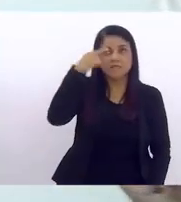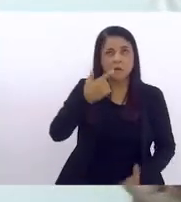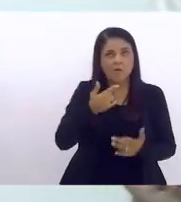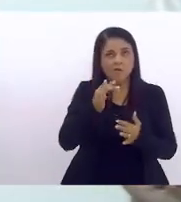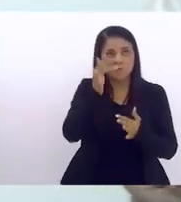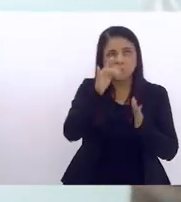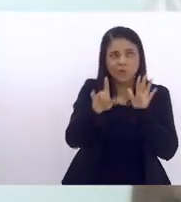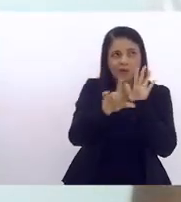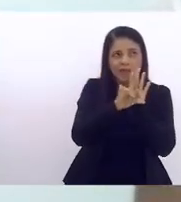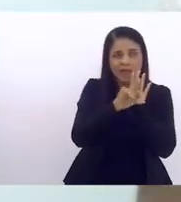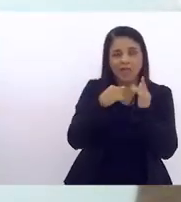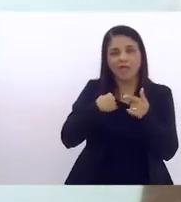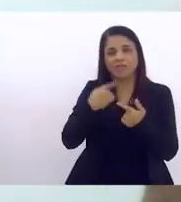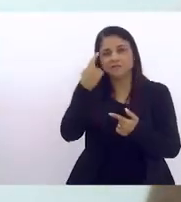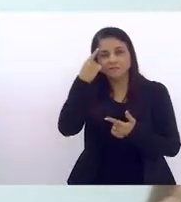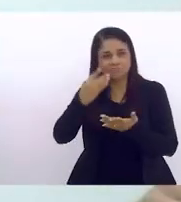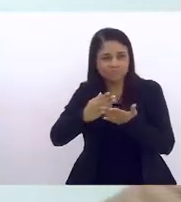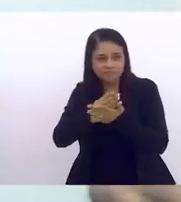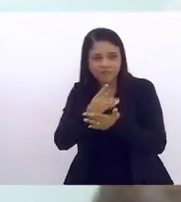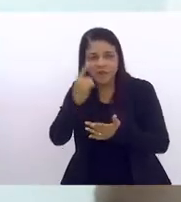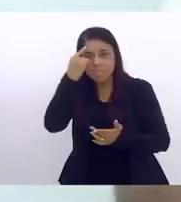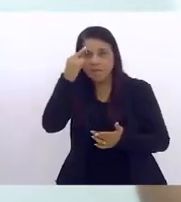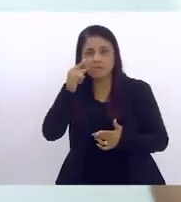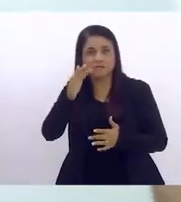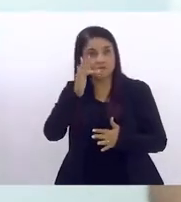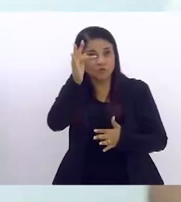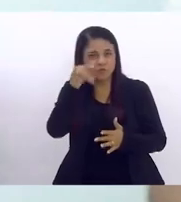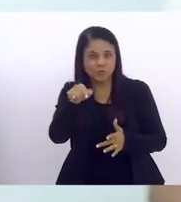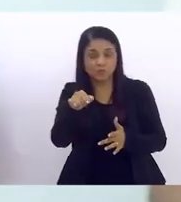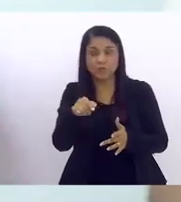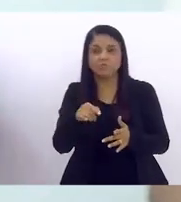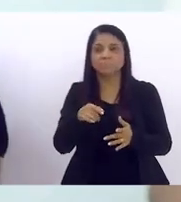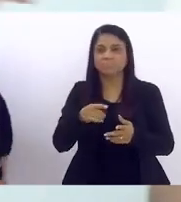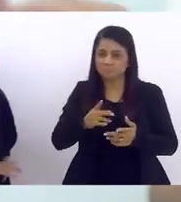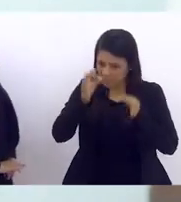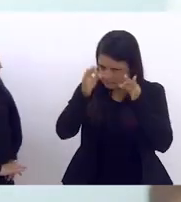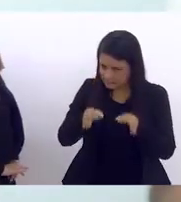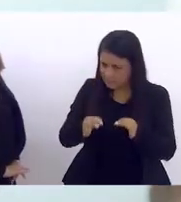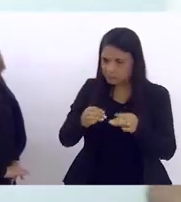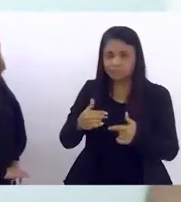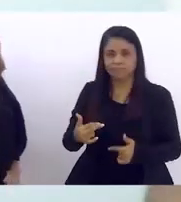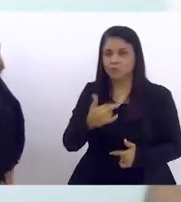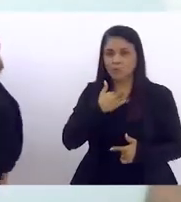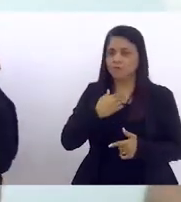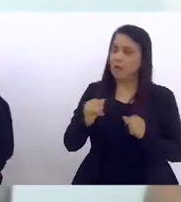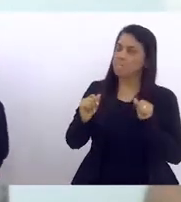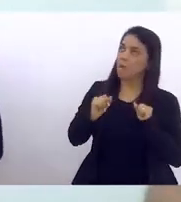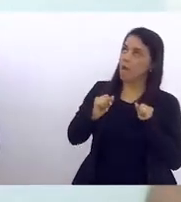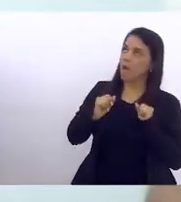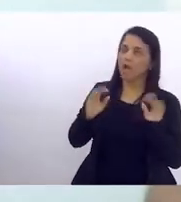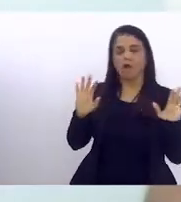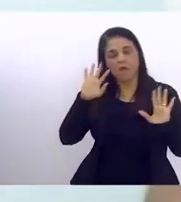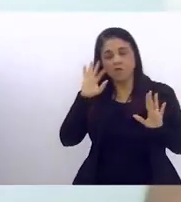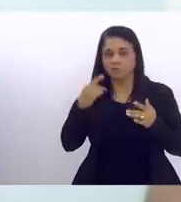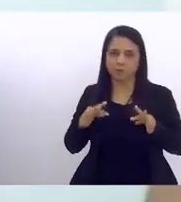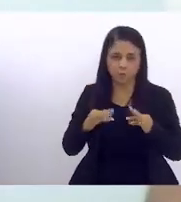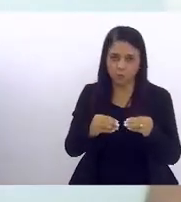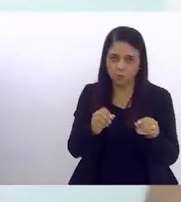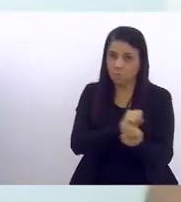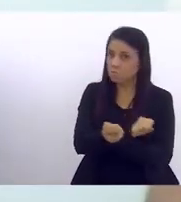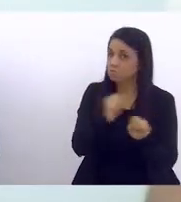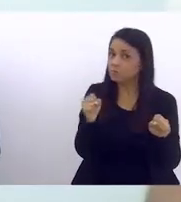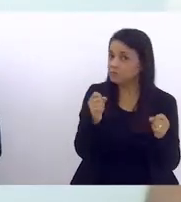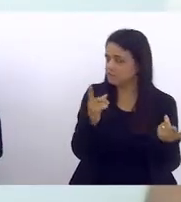no passo seguinte. Mas está certo, é isso mesmo. A gente não pode deitar em cima da glória e dizer já está tudo resolvido. Nunca está